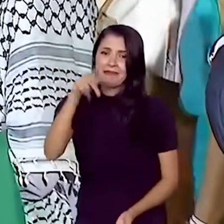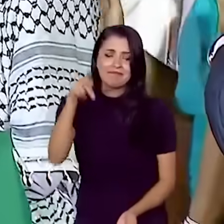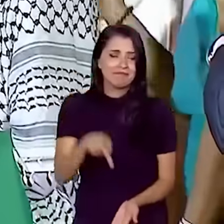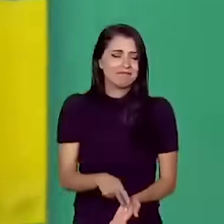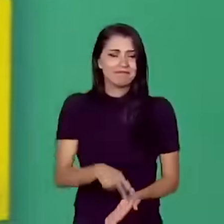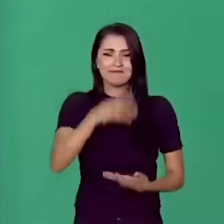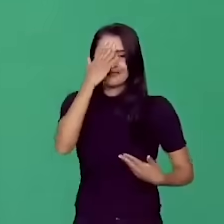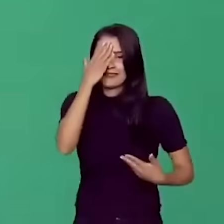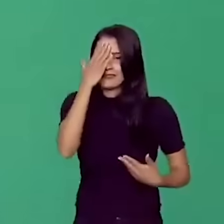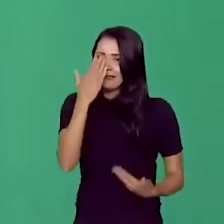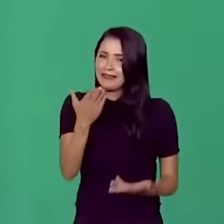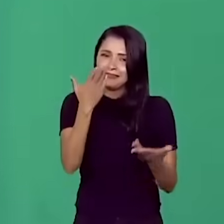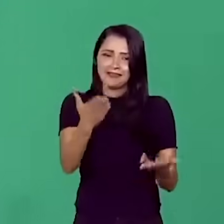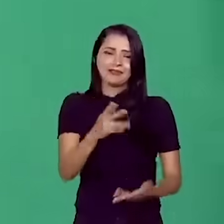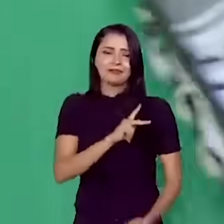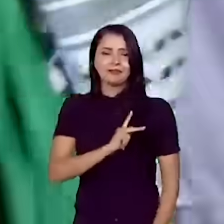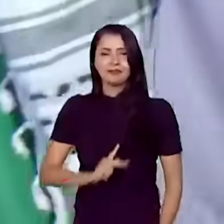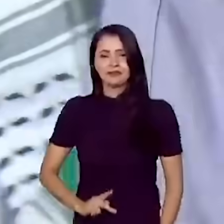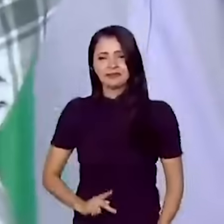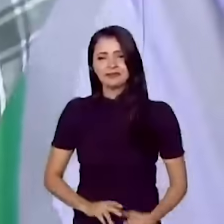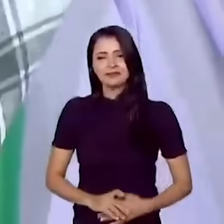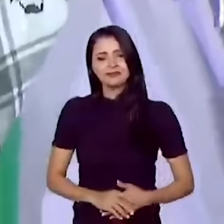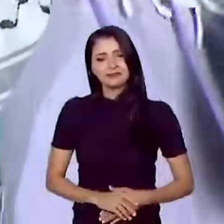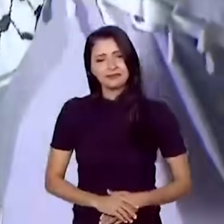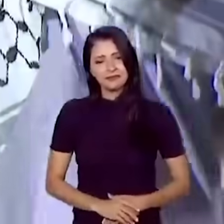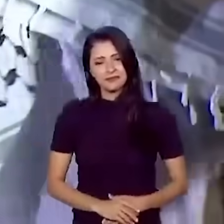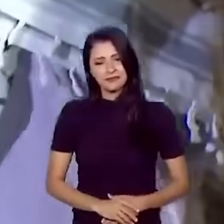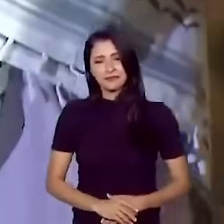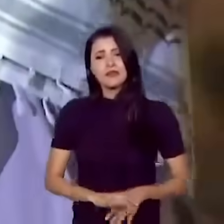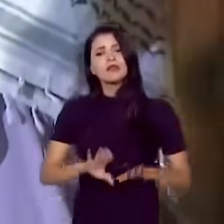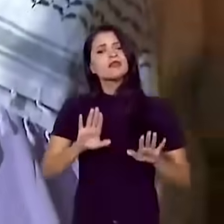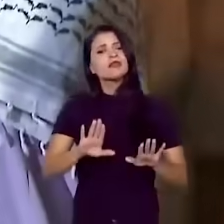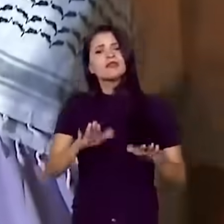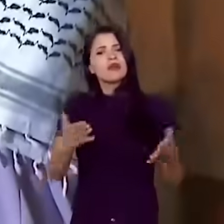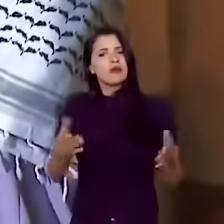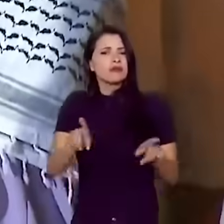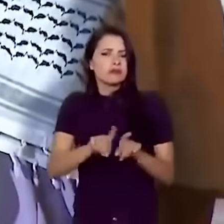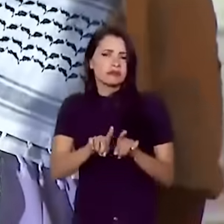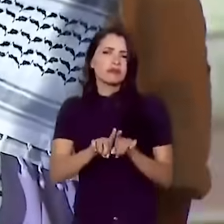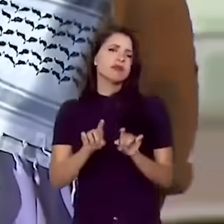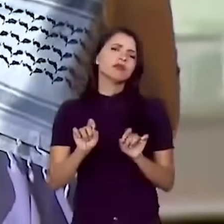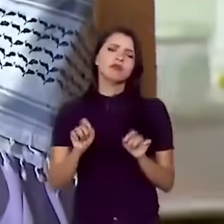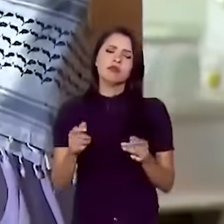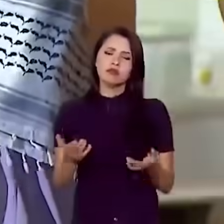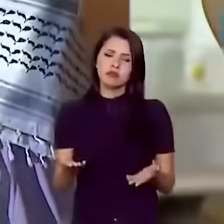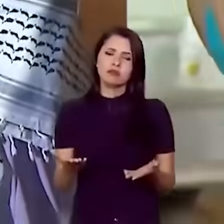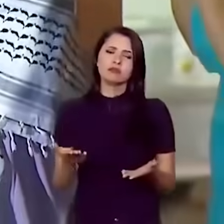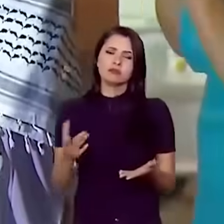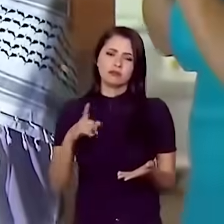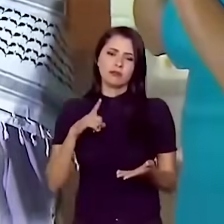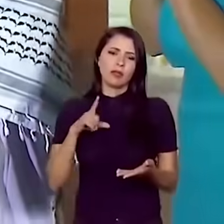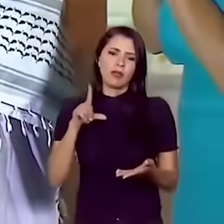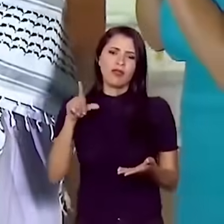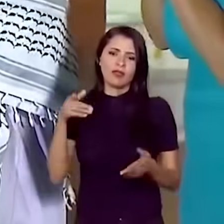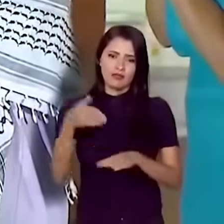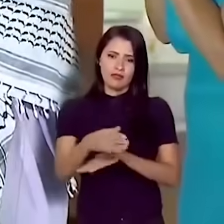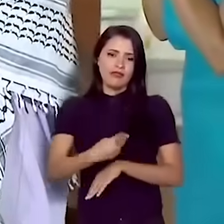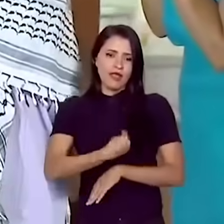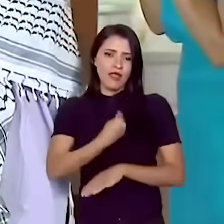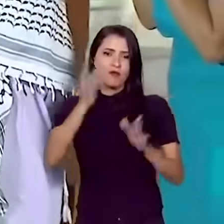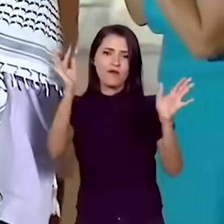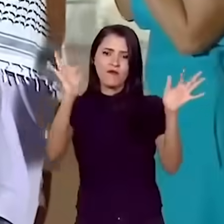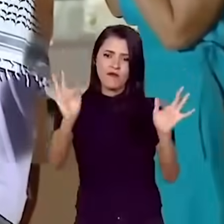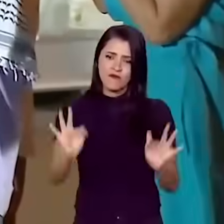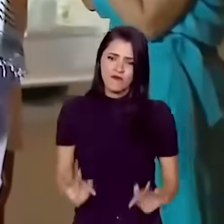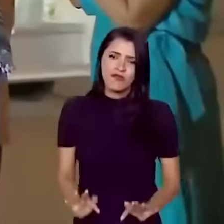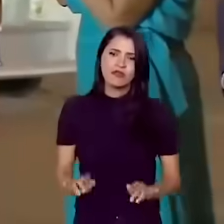eu agradeço muito, presidente. Só que também, além de estar feliz, a